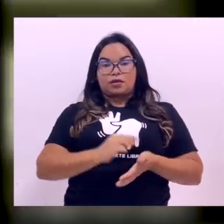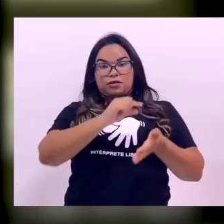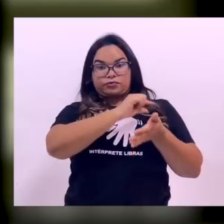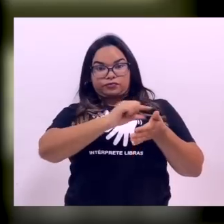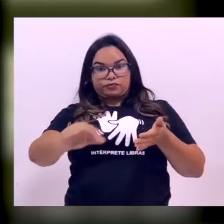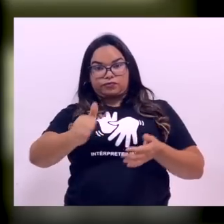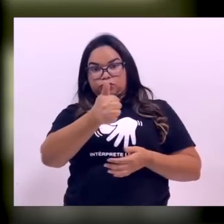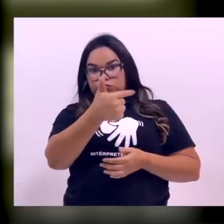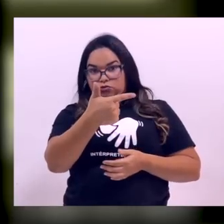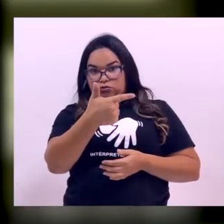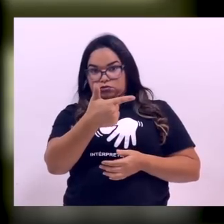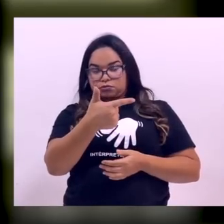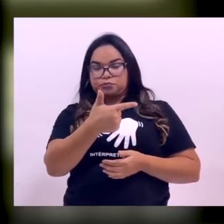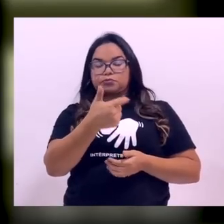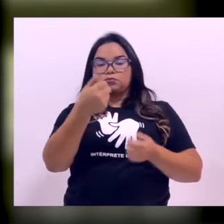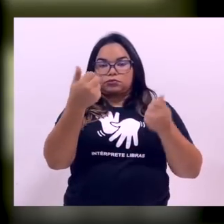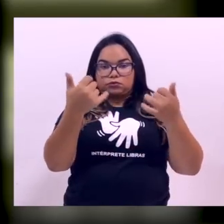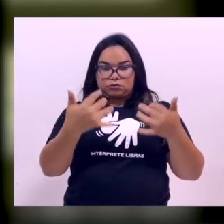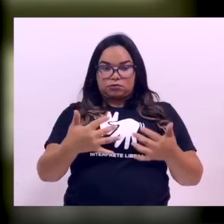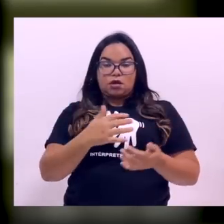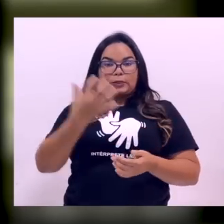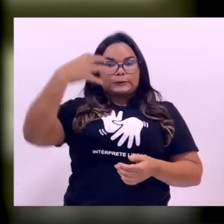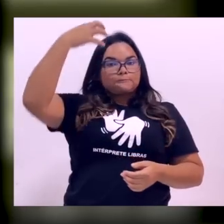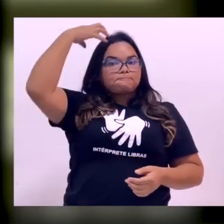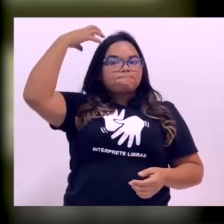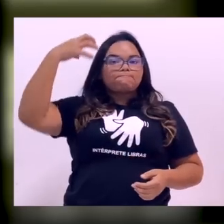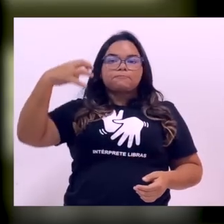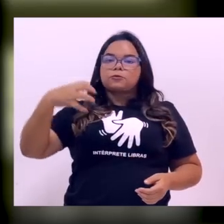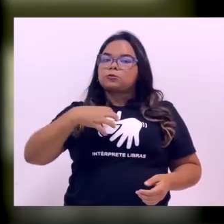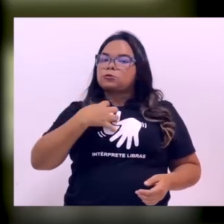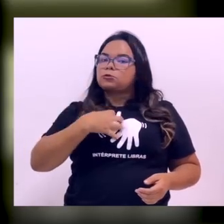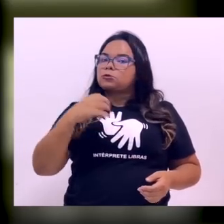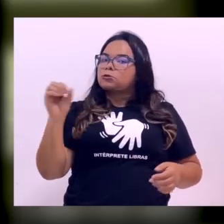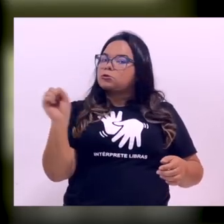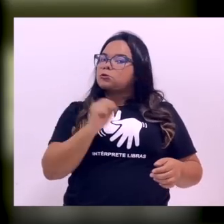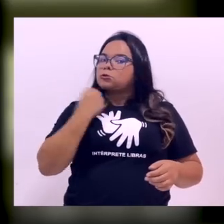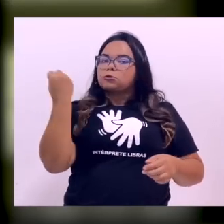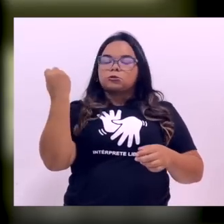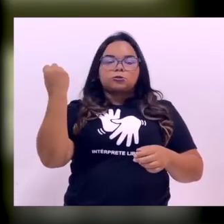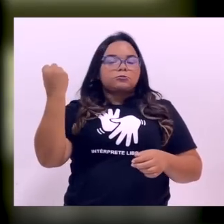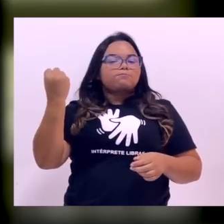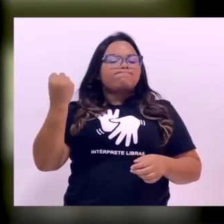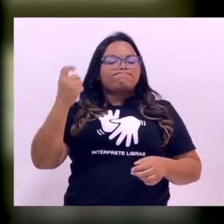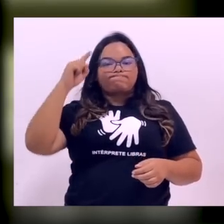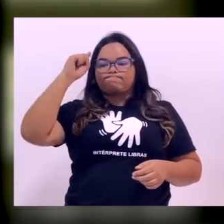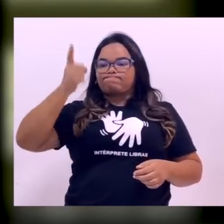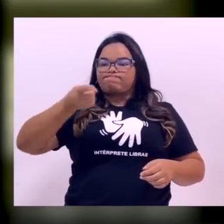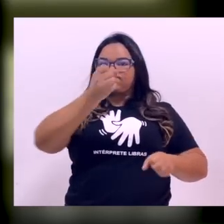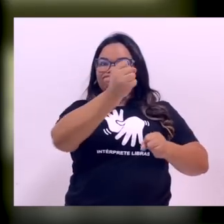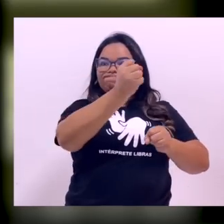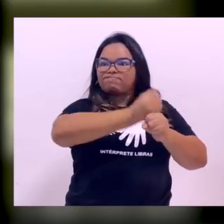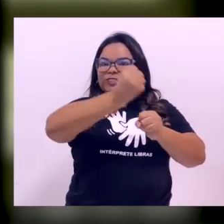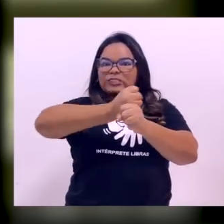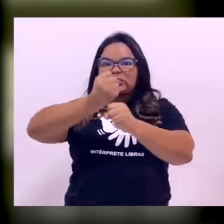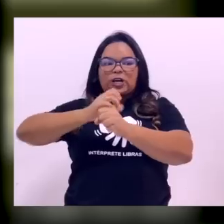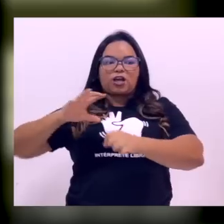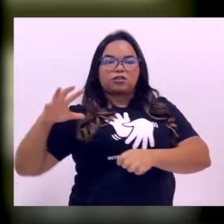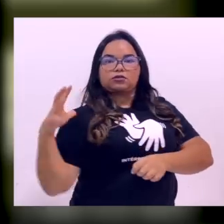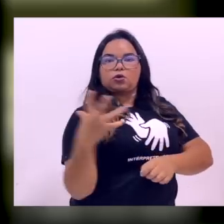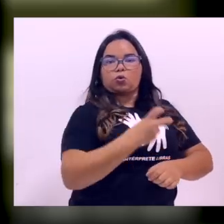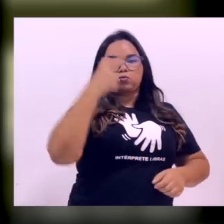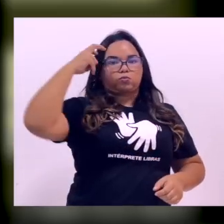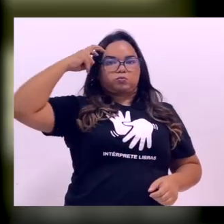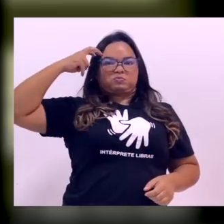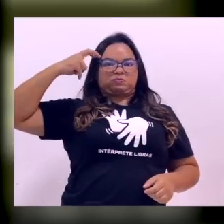O verso 12 diz: por isso o rei muito se irou e enfureceu e ordenou que matassem a todos